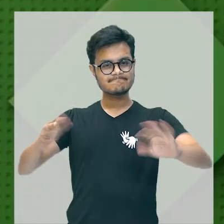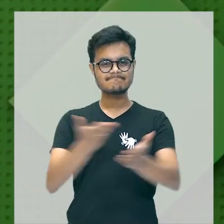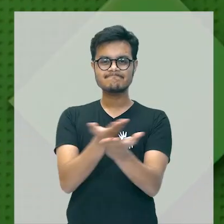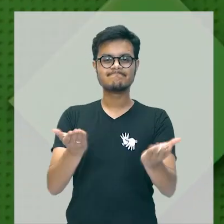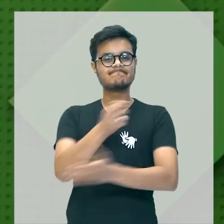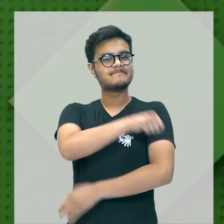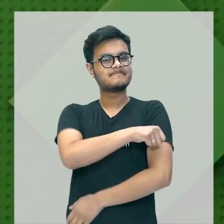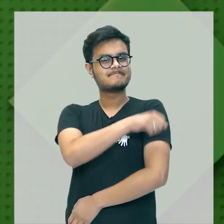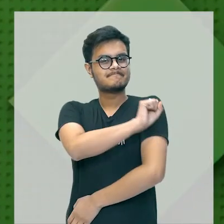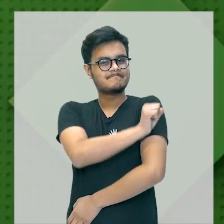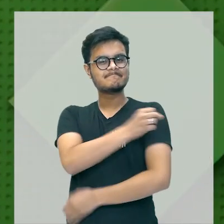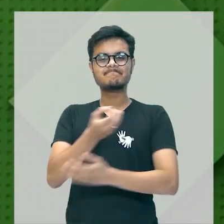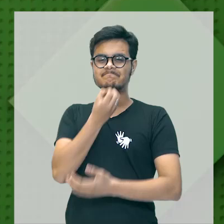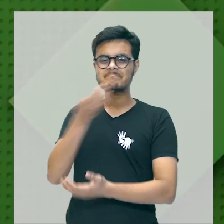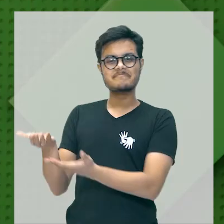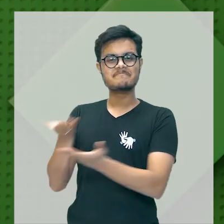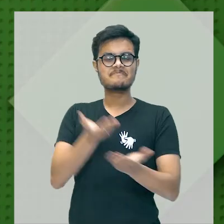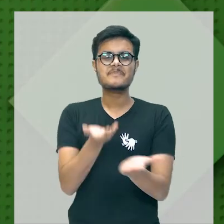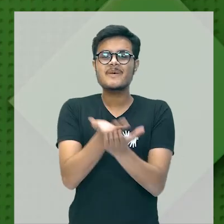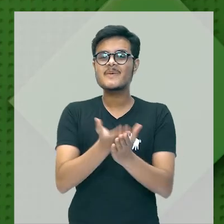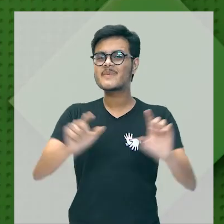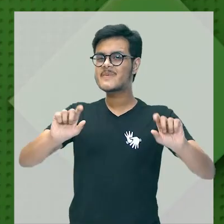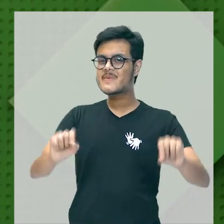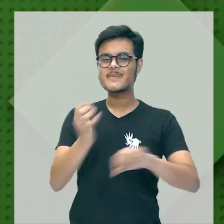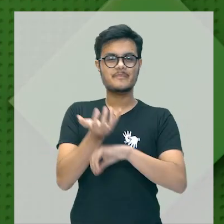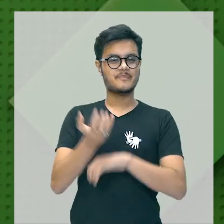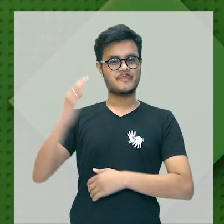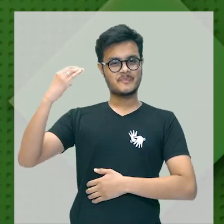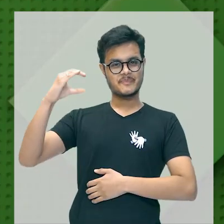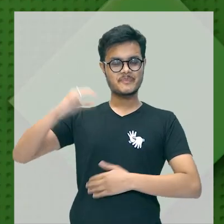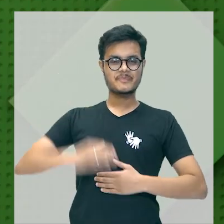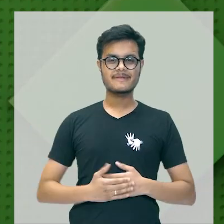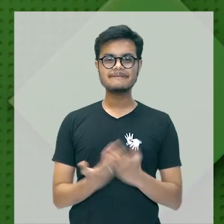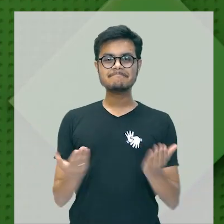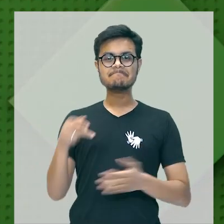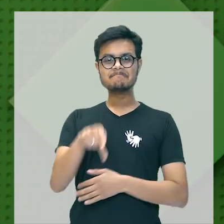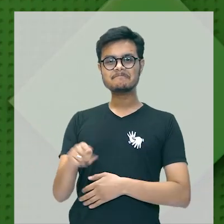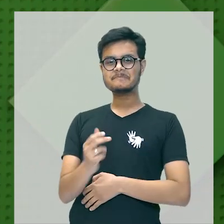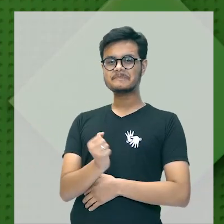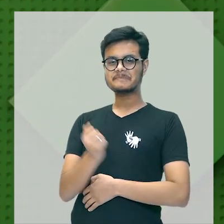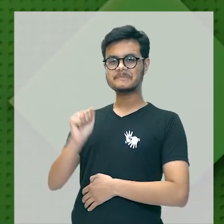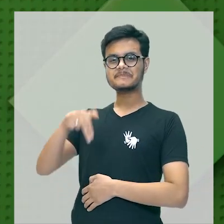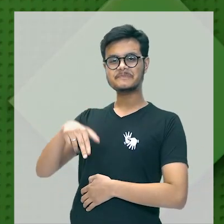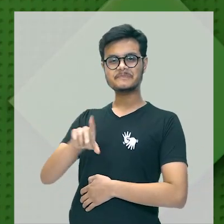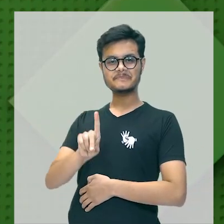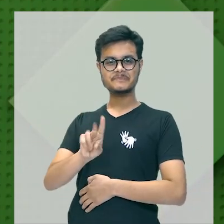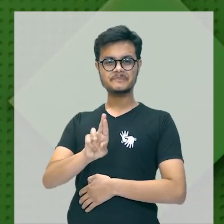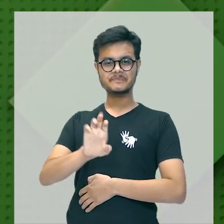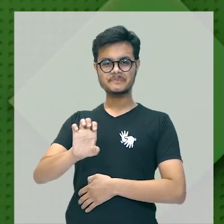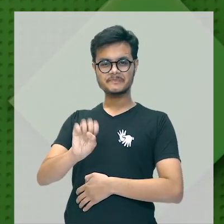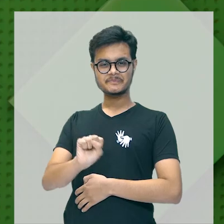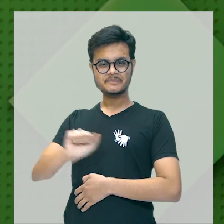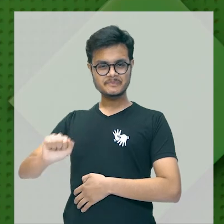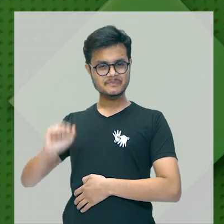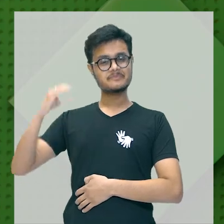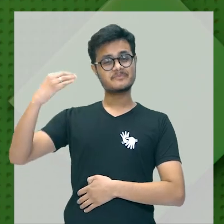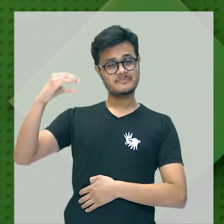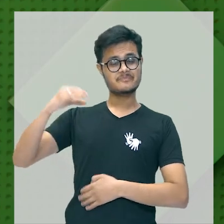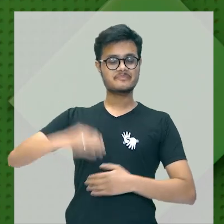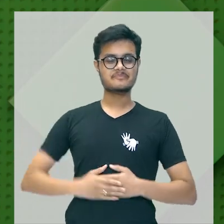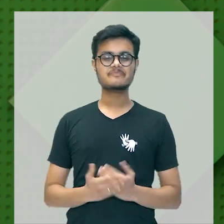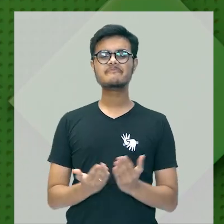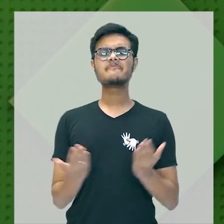Olá, alunos do 8º ano, sejam muito bem-vindos a mais uma aula de ciências. Eu sou a professora Andressa Primavera, de Ciências para o 8º